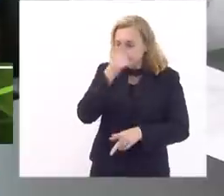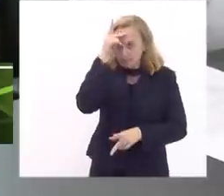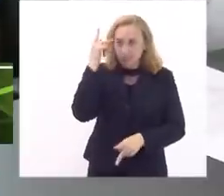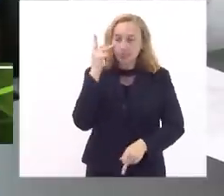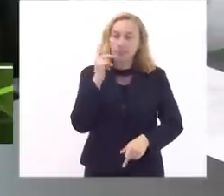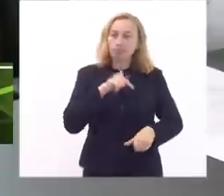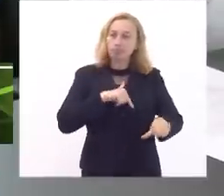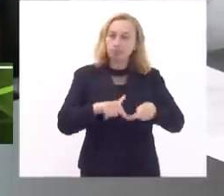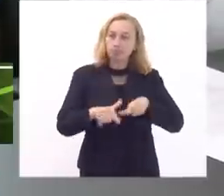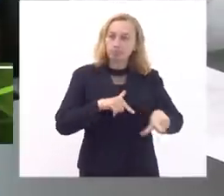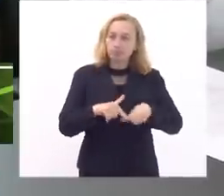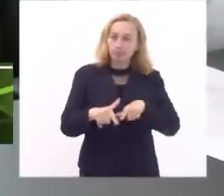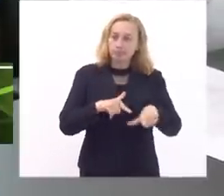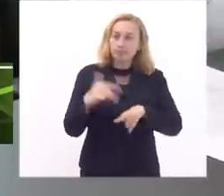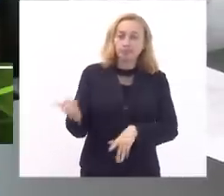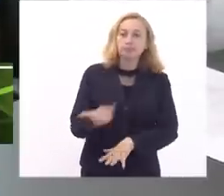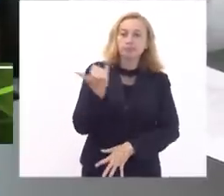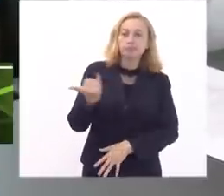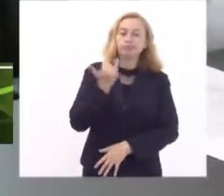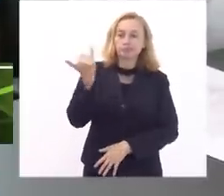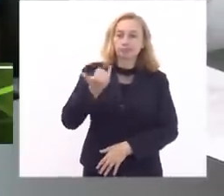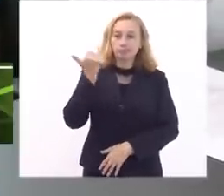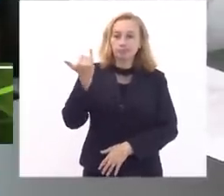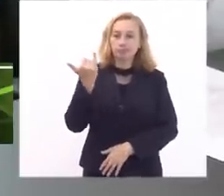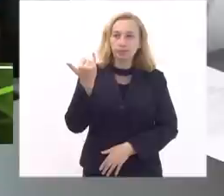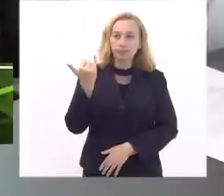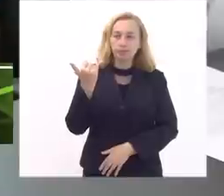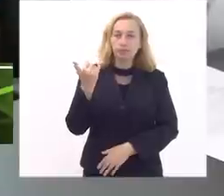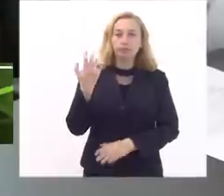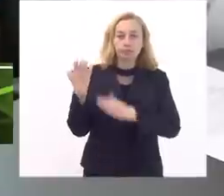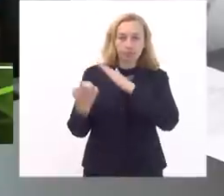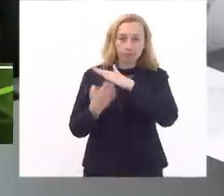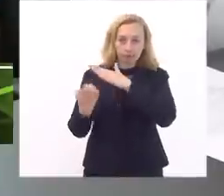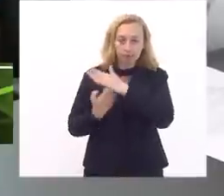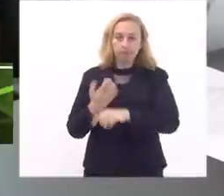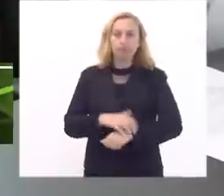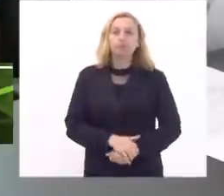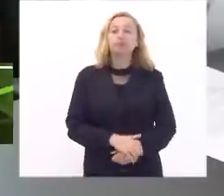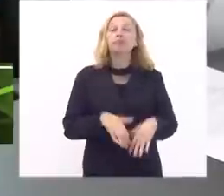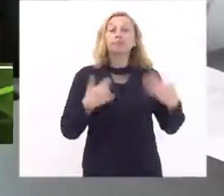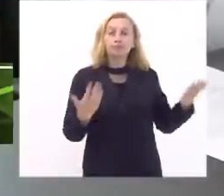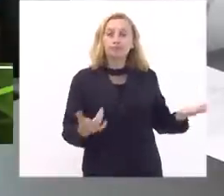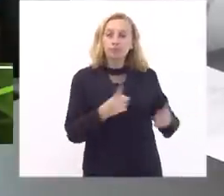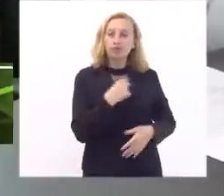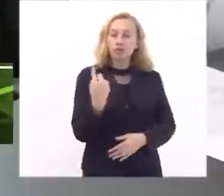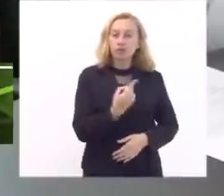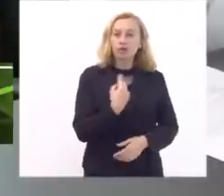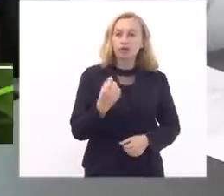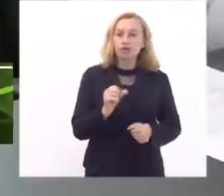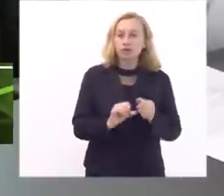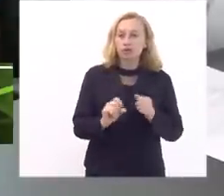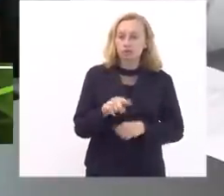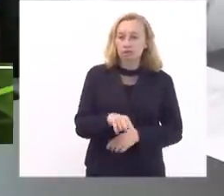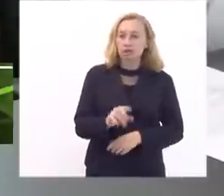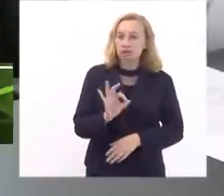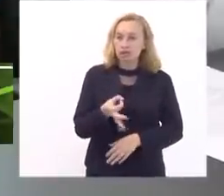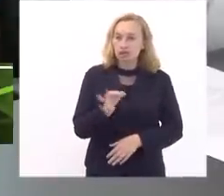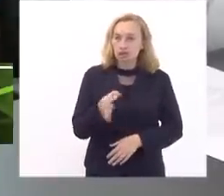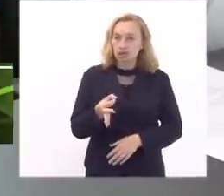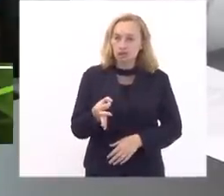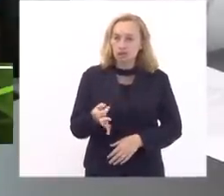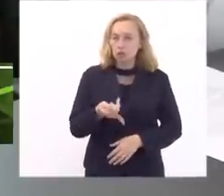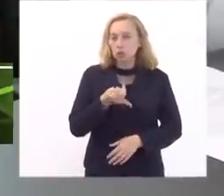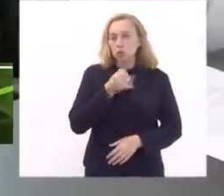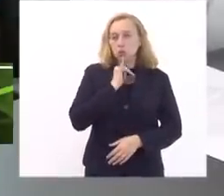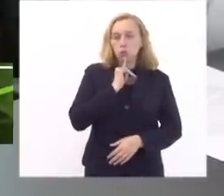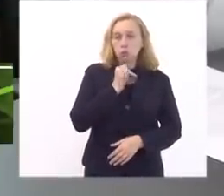trabalhadores dessa importante empresa? Então, nós fizemos, obviamente, a